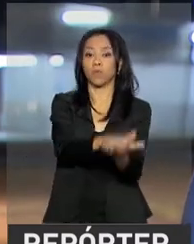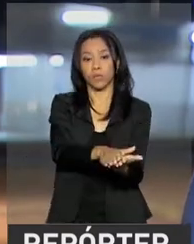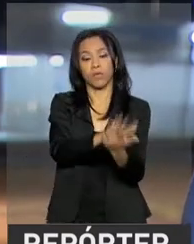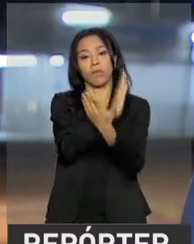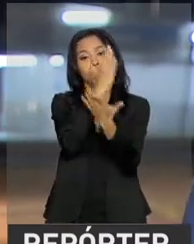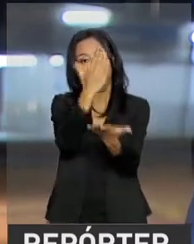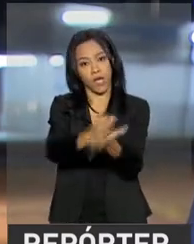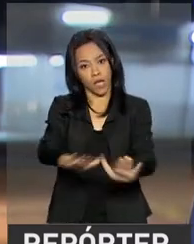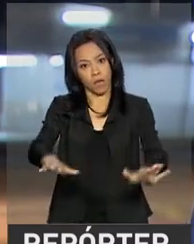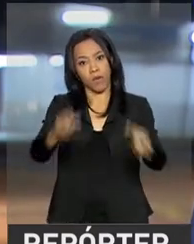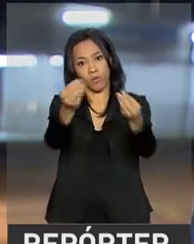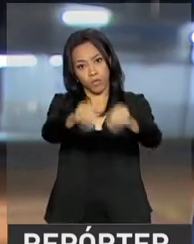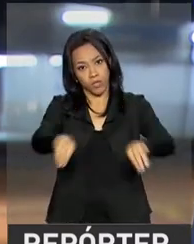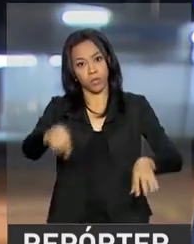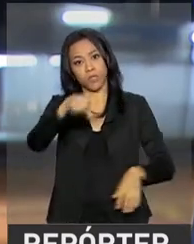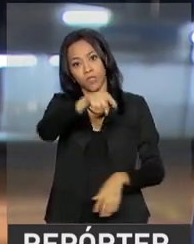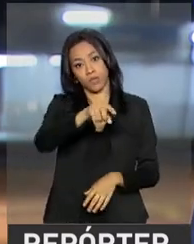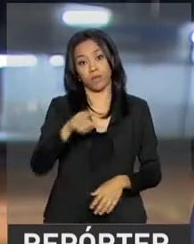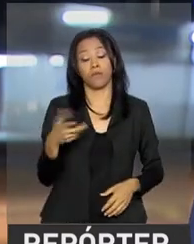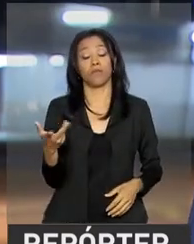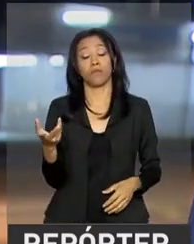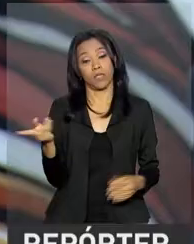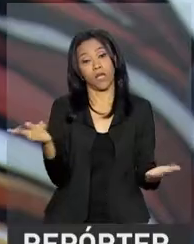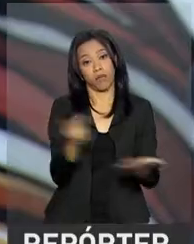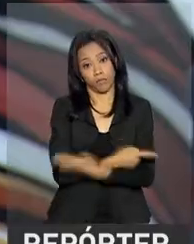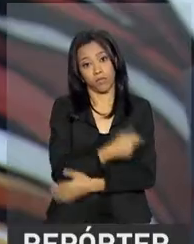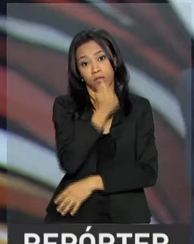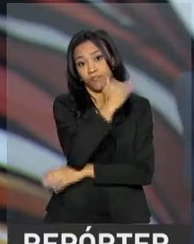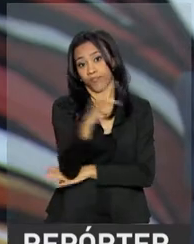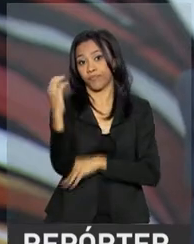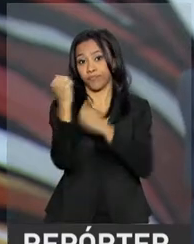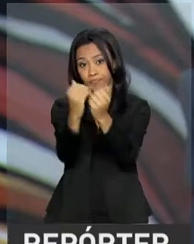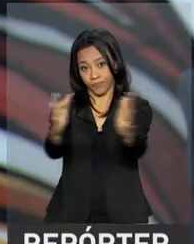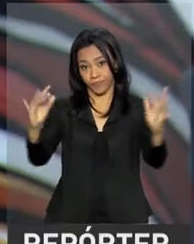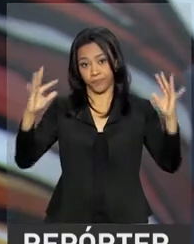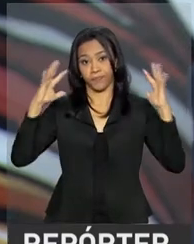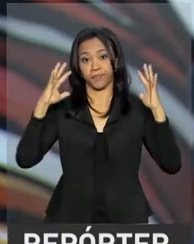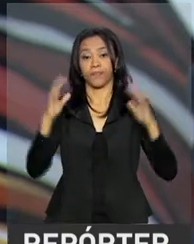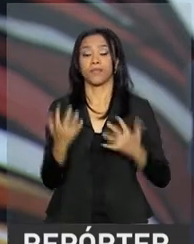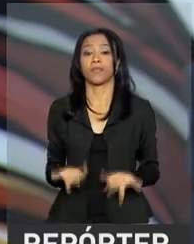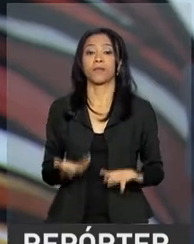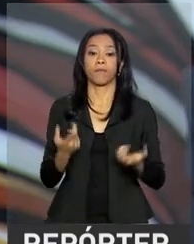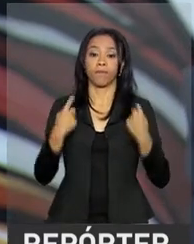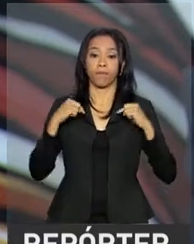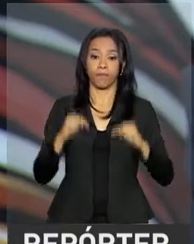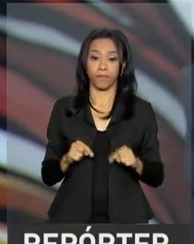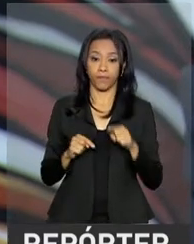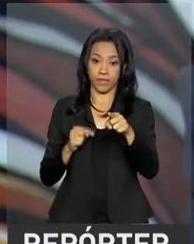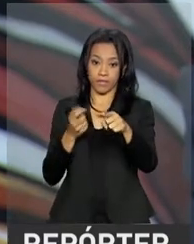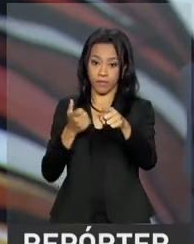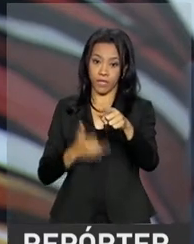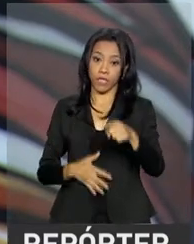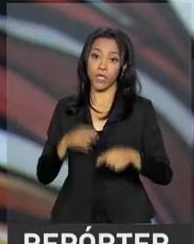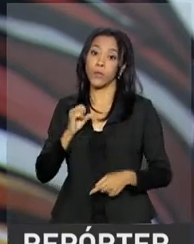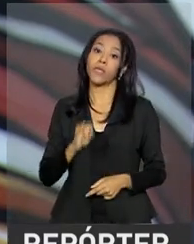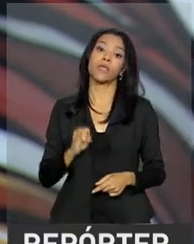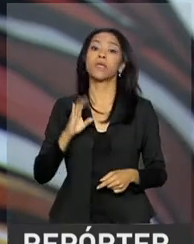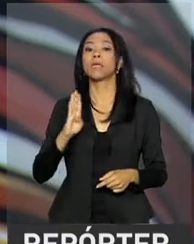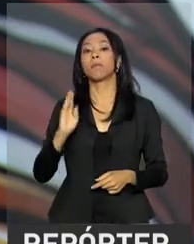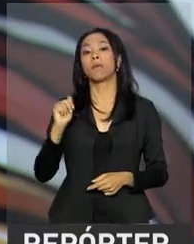e compensados os danos causados ao meio ambiente o ibama vai começar a tomar todas as providências para